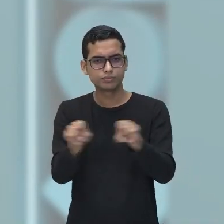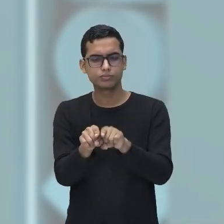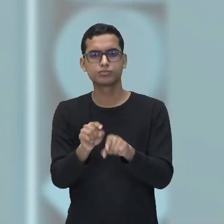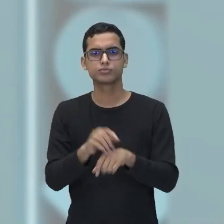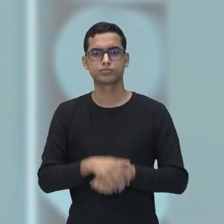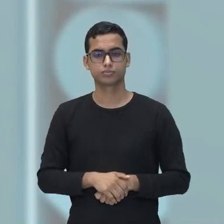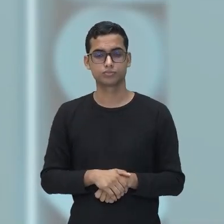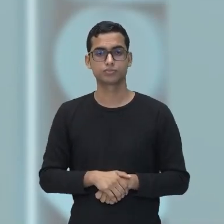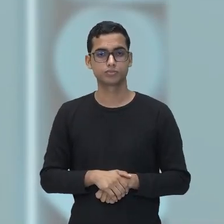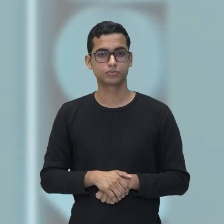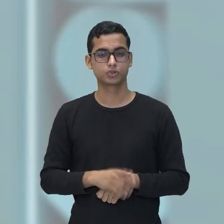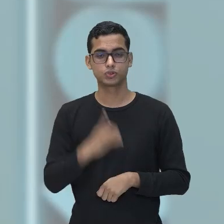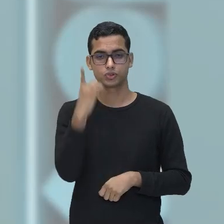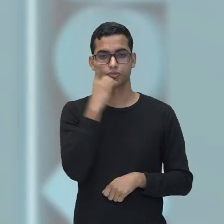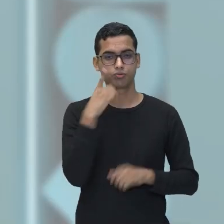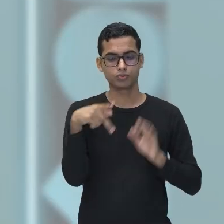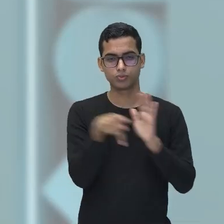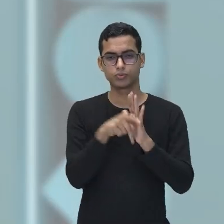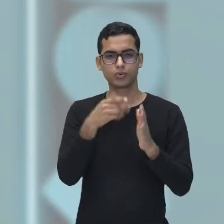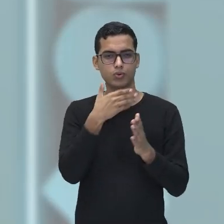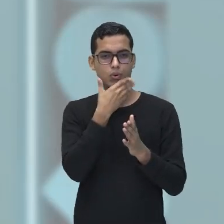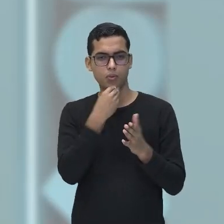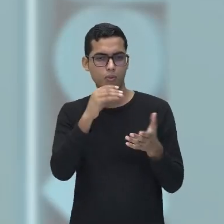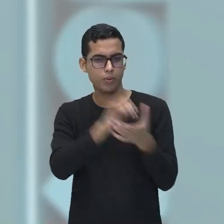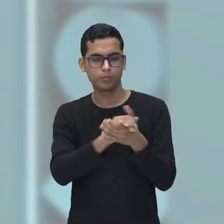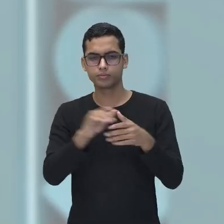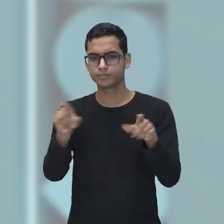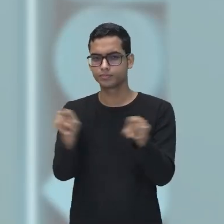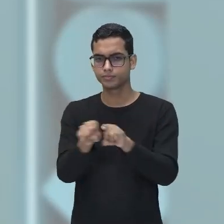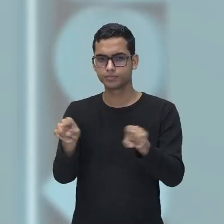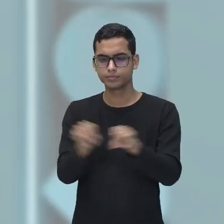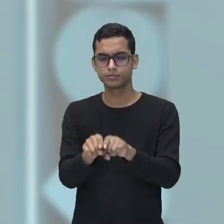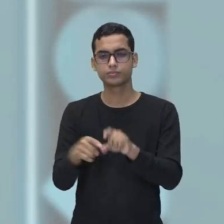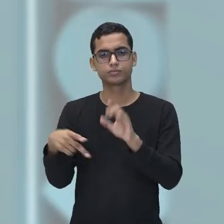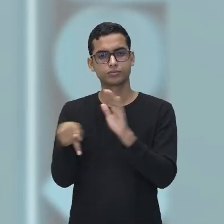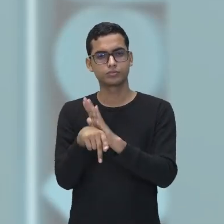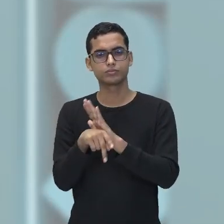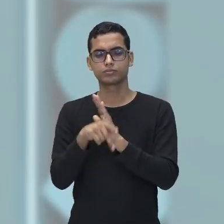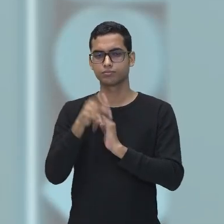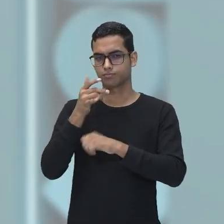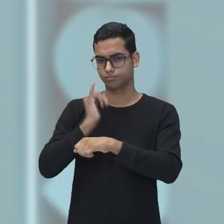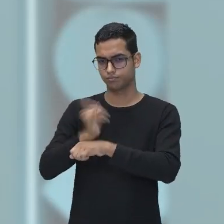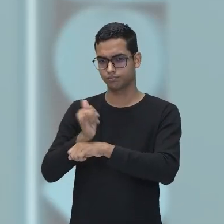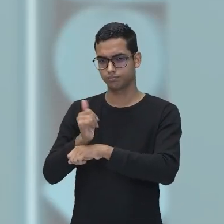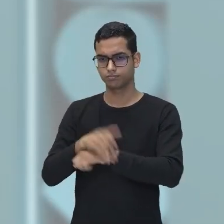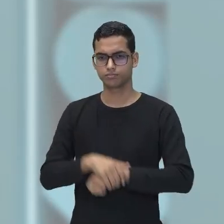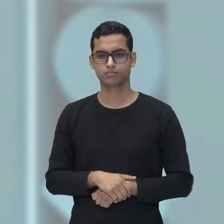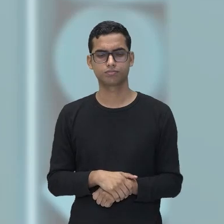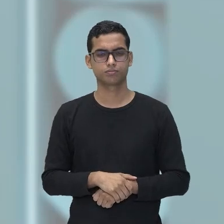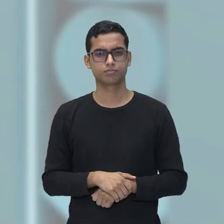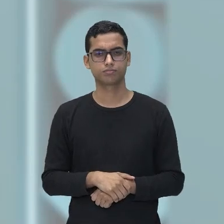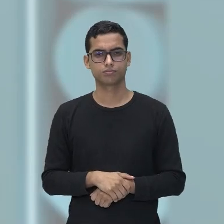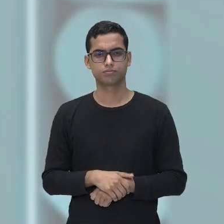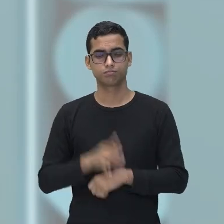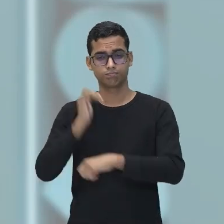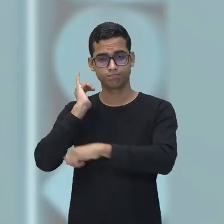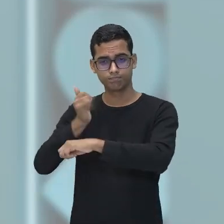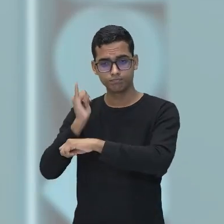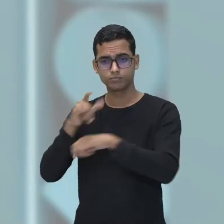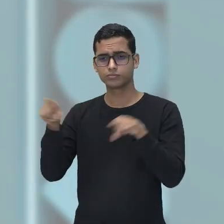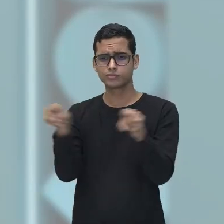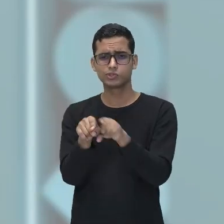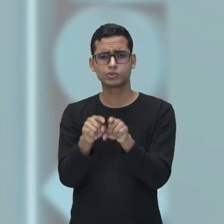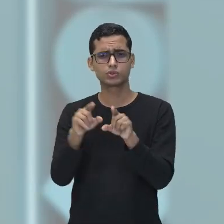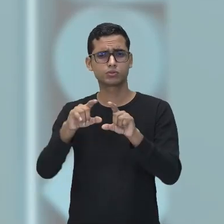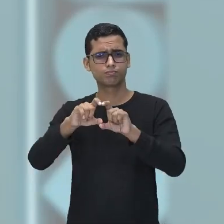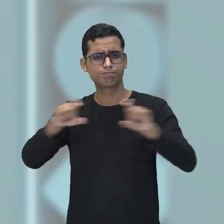seu marido. Eis aí o título do livro. Do conto. Então acompanhem um breve trecho, o trecho inicial